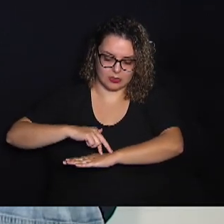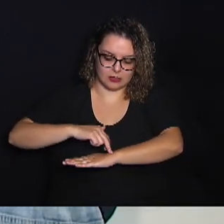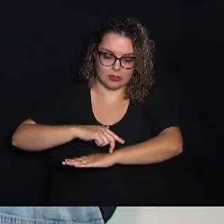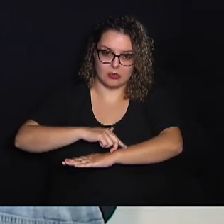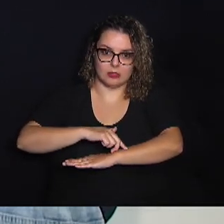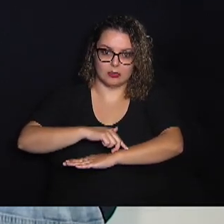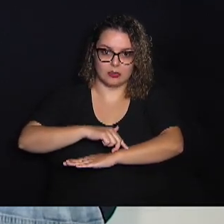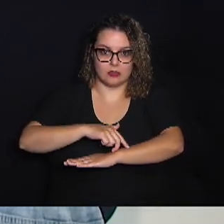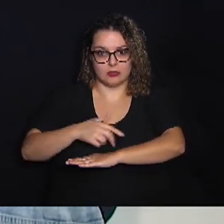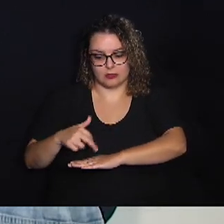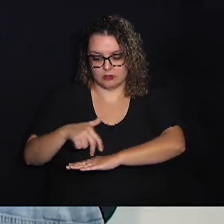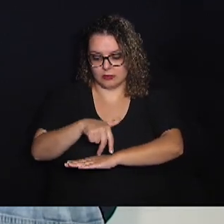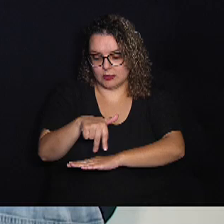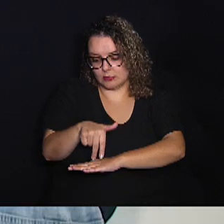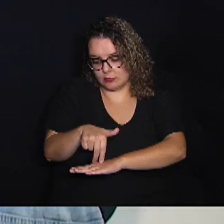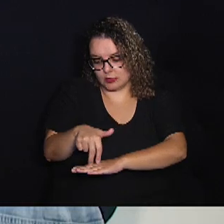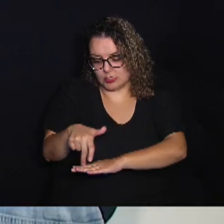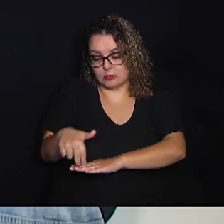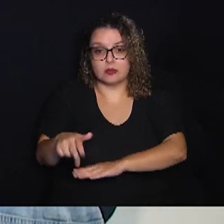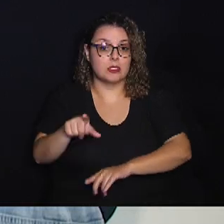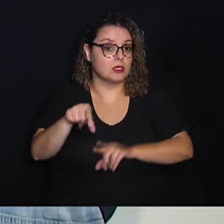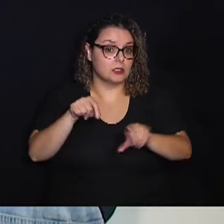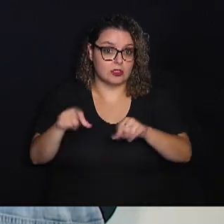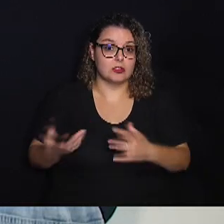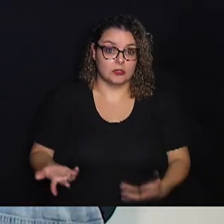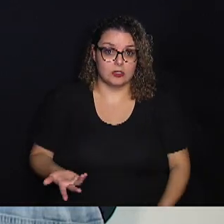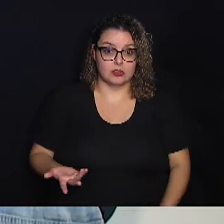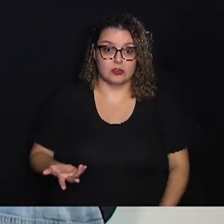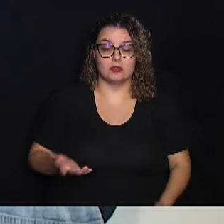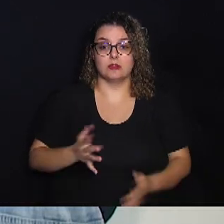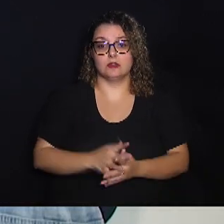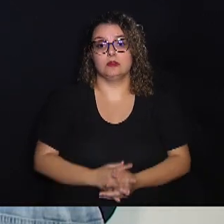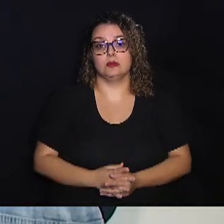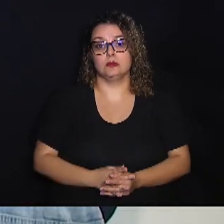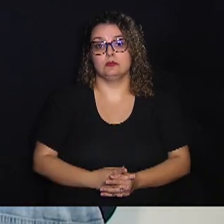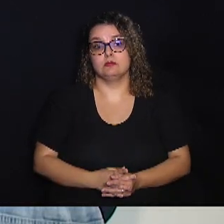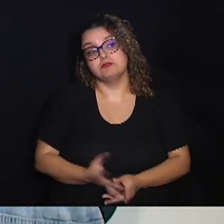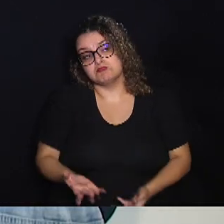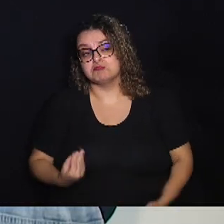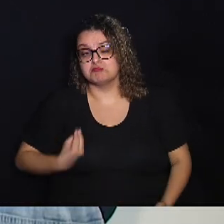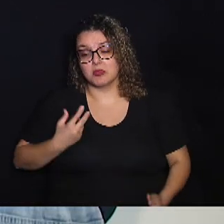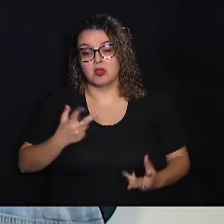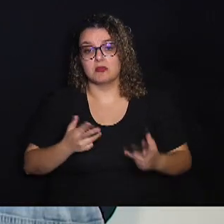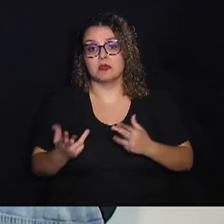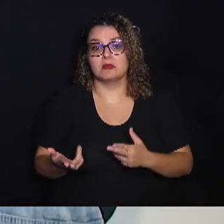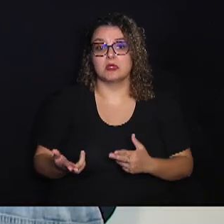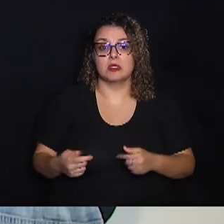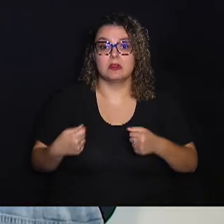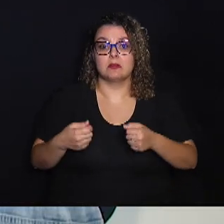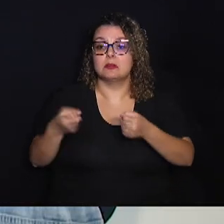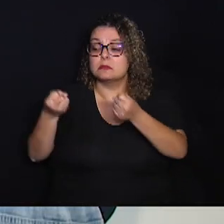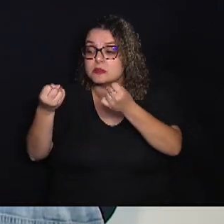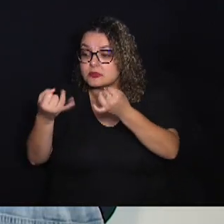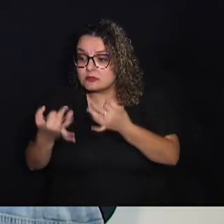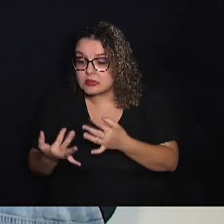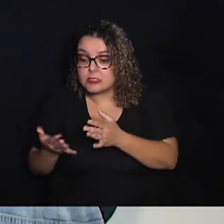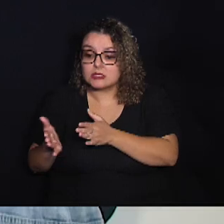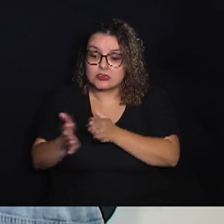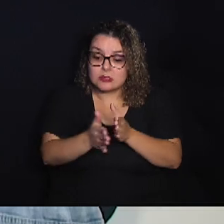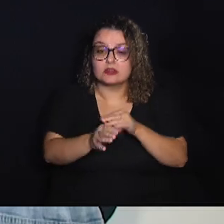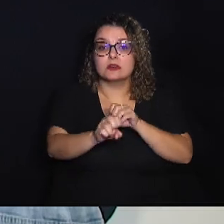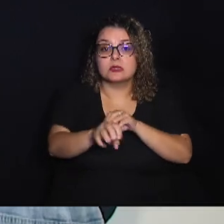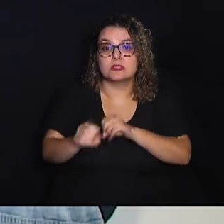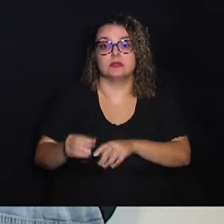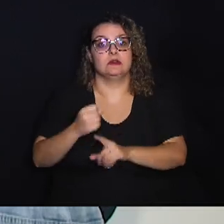direita ou para a esquerda e a pessoa escolhe para onde vai, né? Então, eu acho que na vida também é assim, a gente precisa de orientações. Sim. E a sociedade